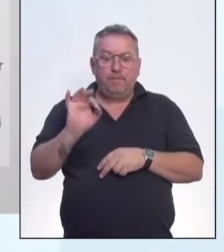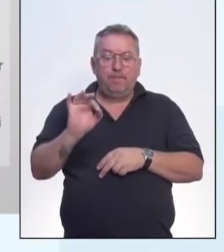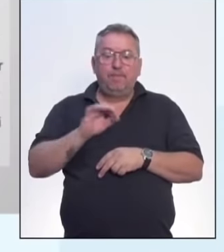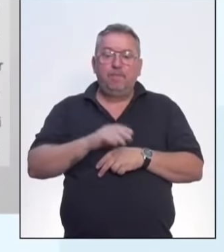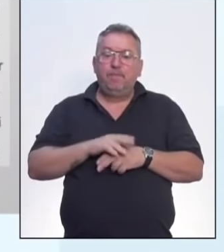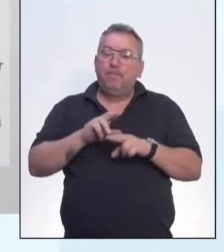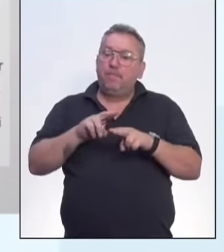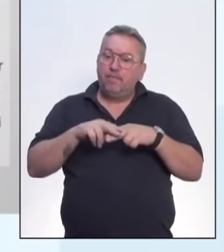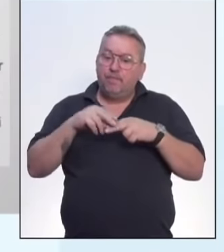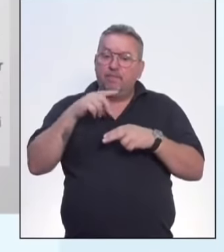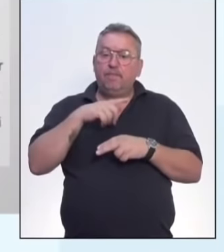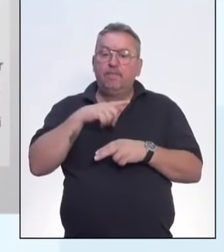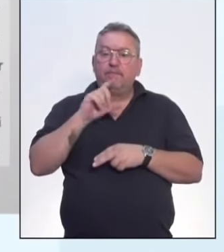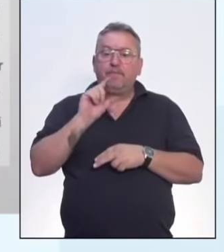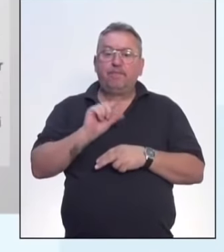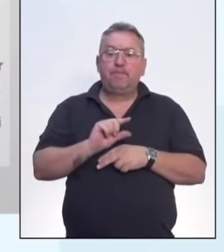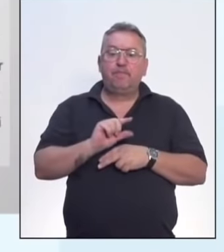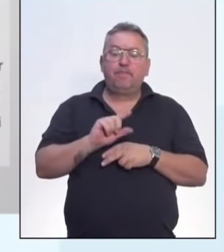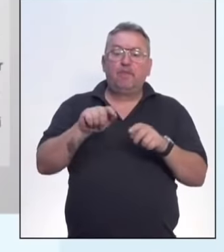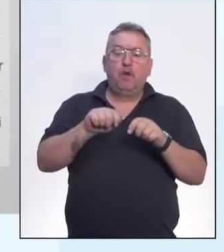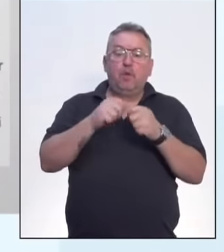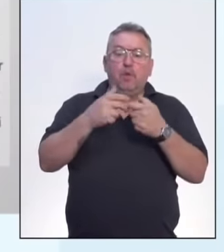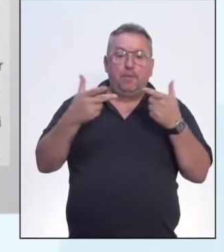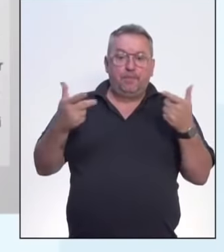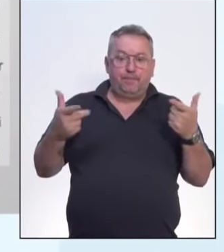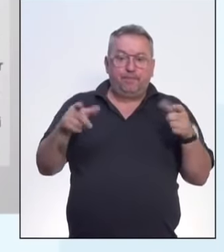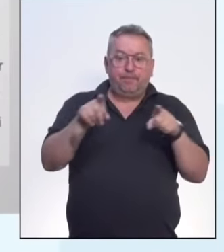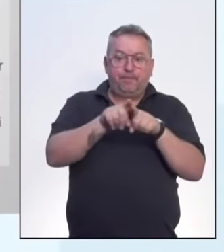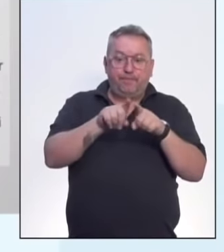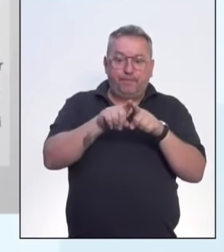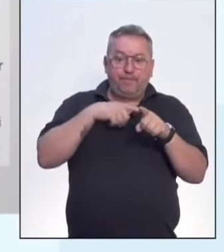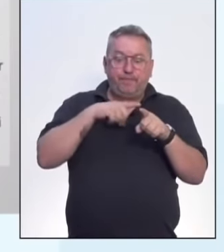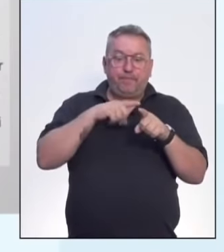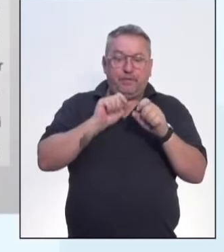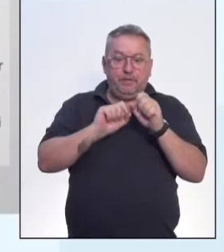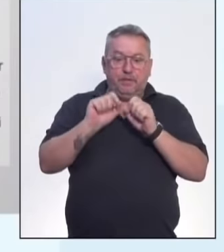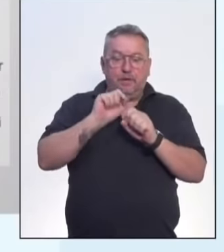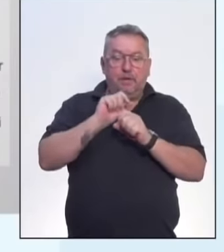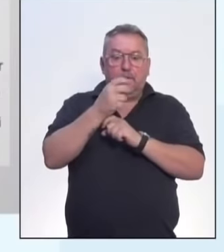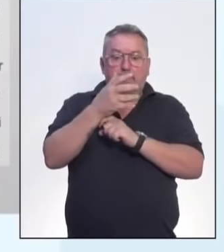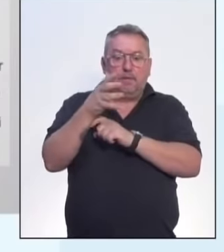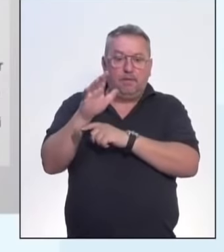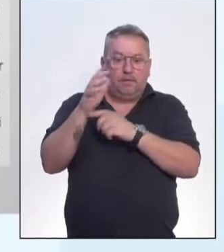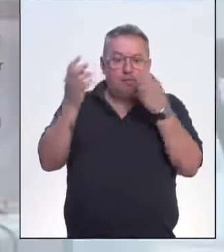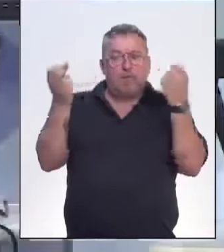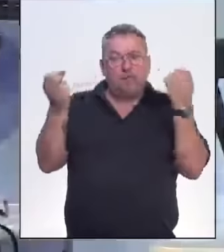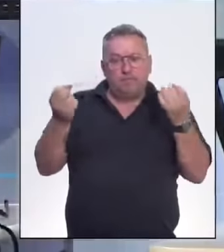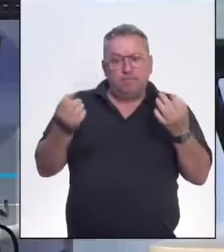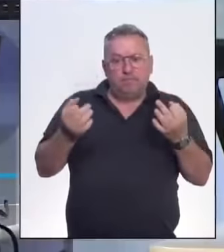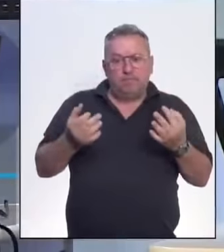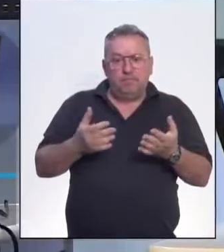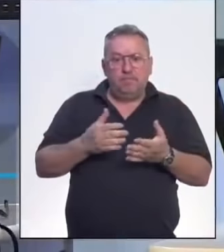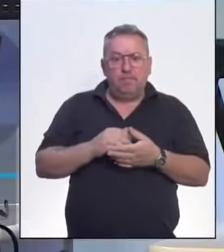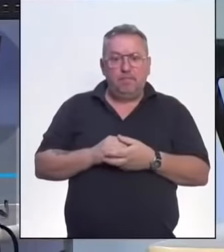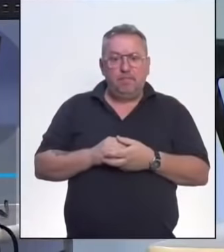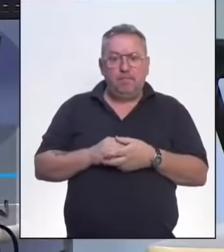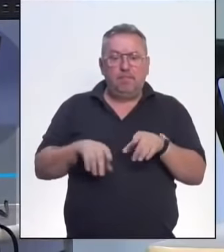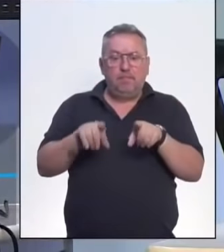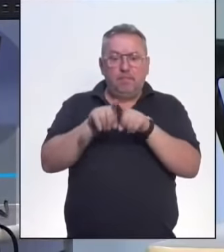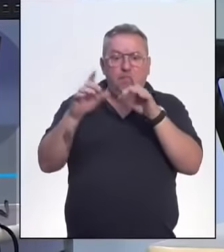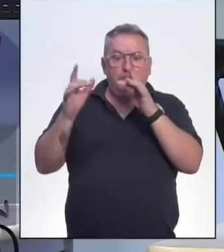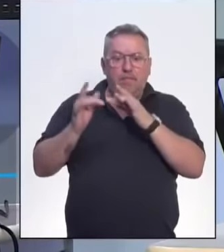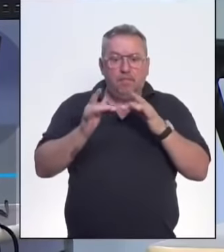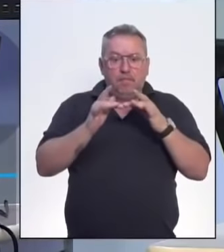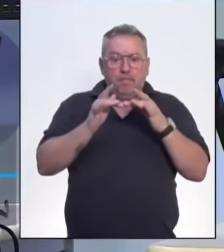10%. Portanto, temos um período de queda de produção, e no caso da produção de ventiladores, é até explicável, não é? Em relação